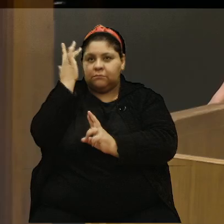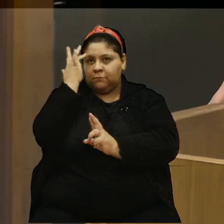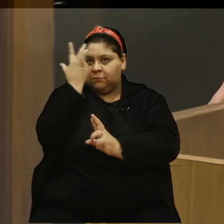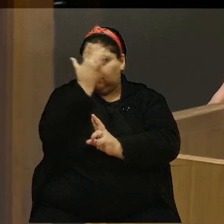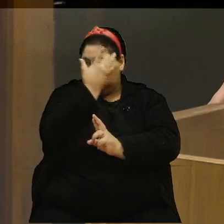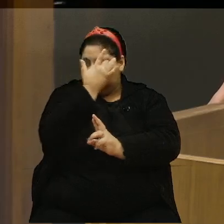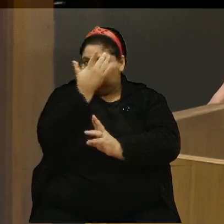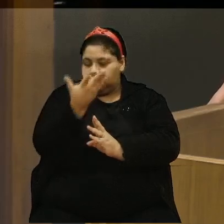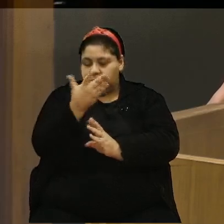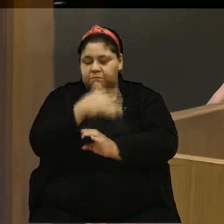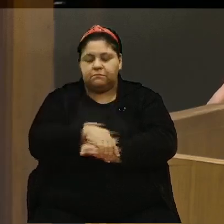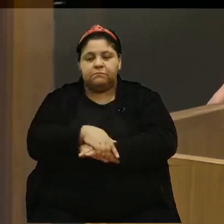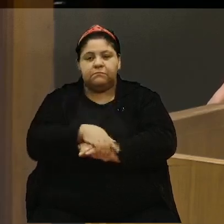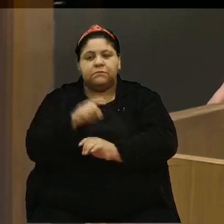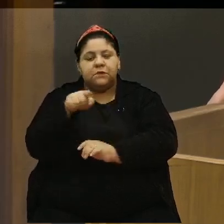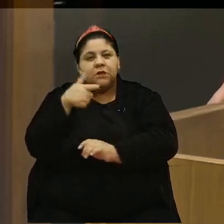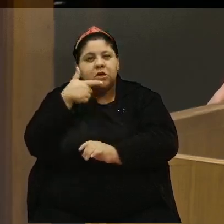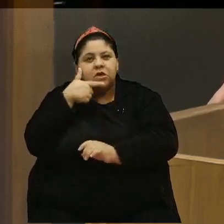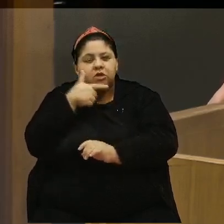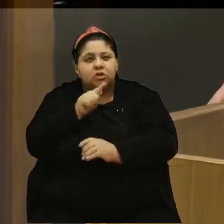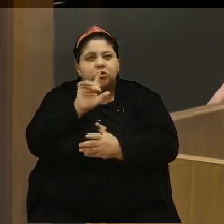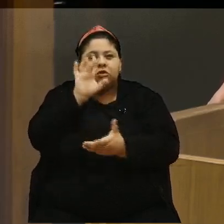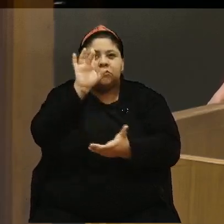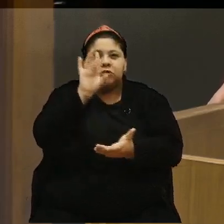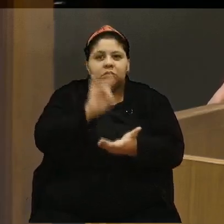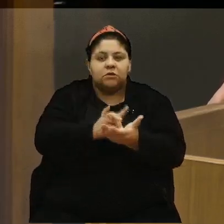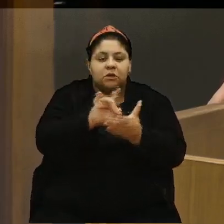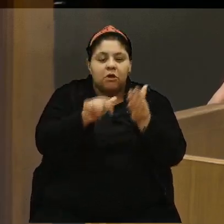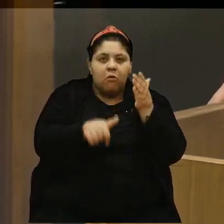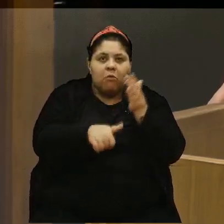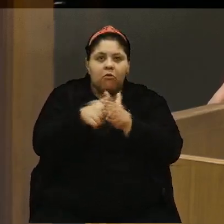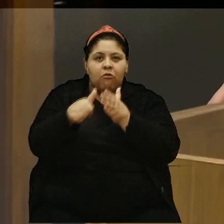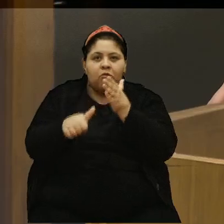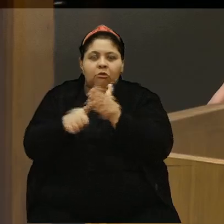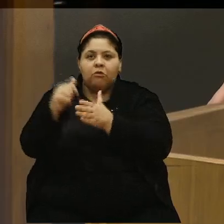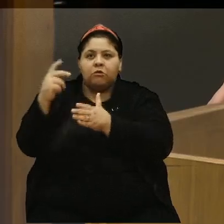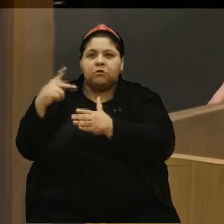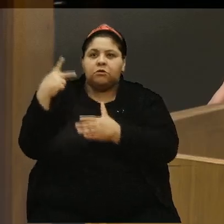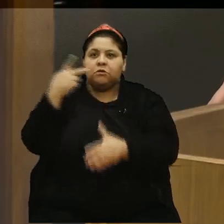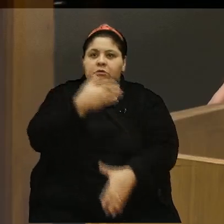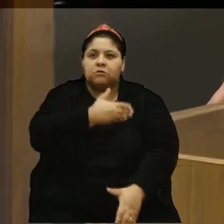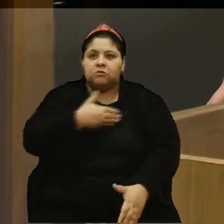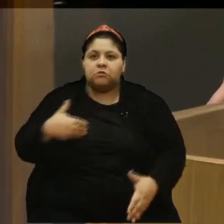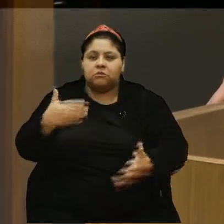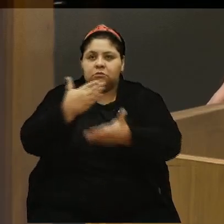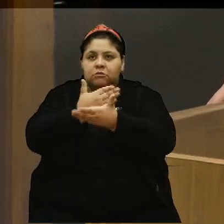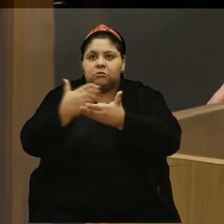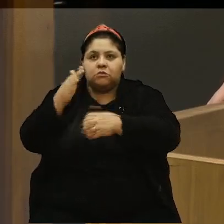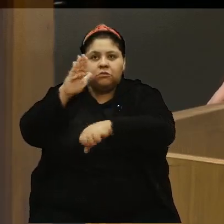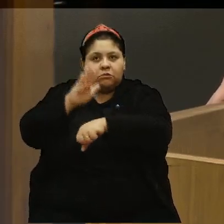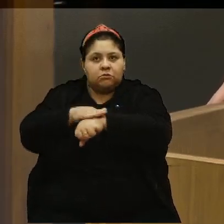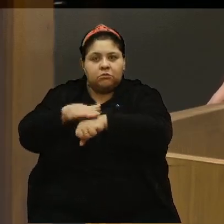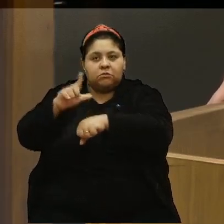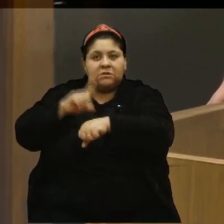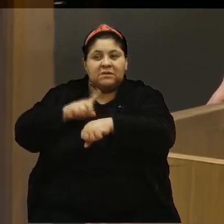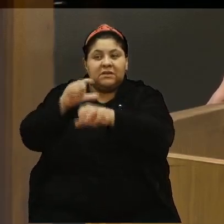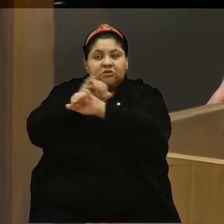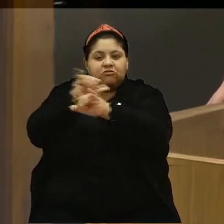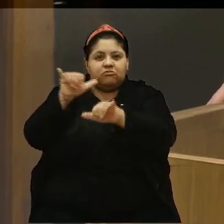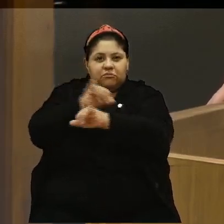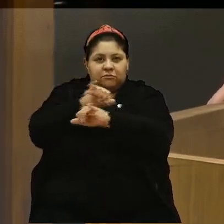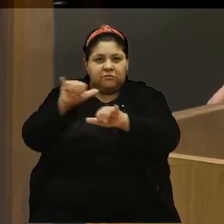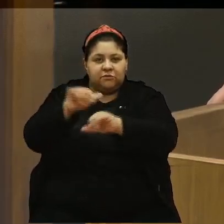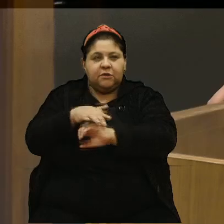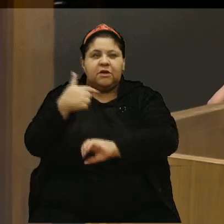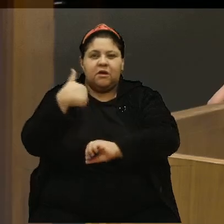mental. E a gente consegue efetivar e melhorar as políticas públicas a partir do momento onde a gente tem os dados.